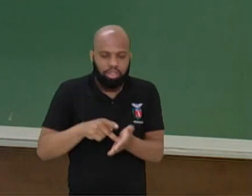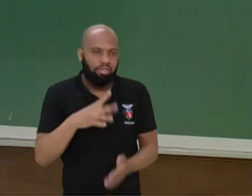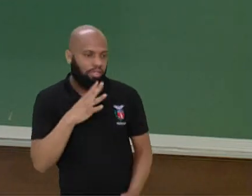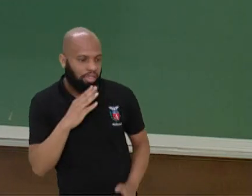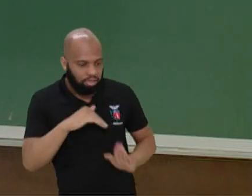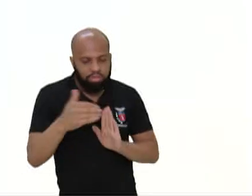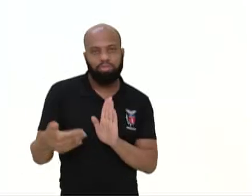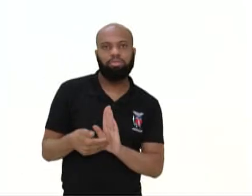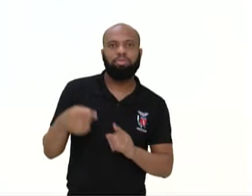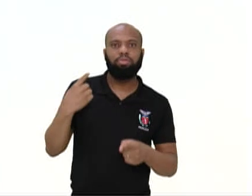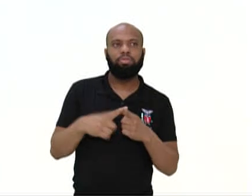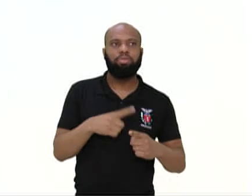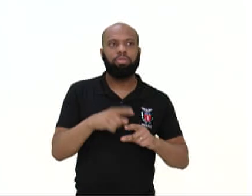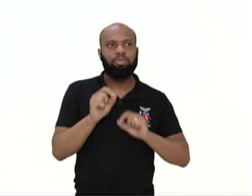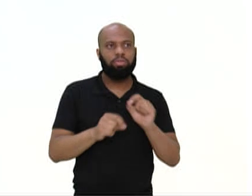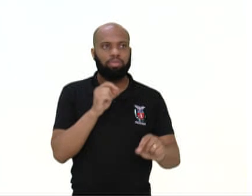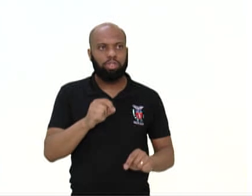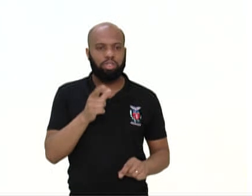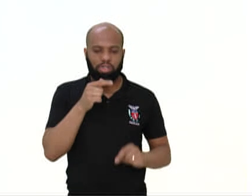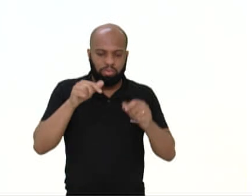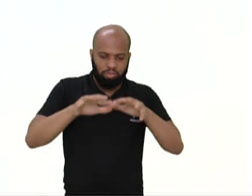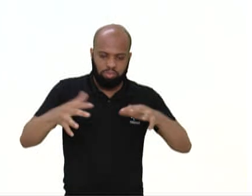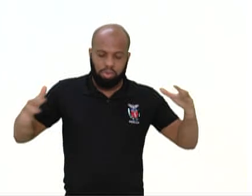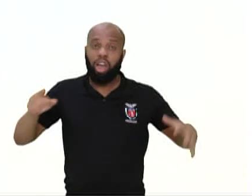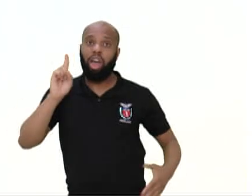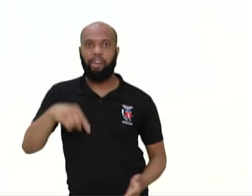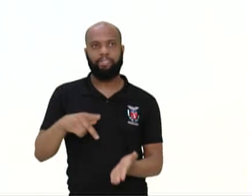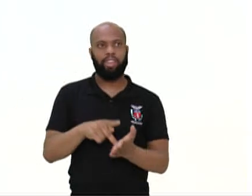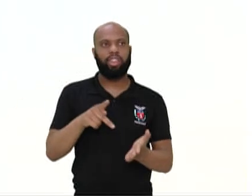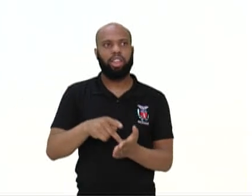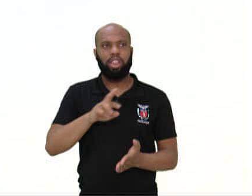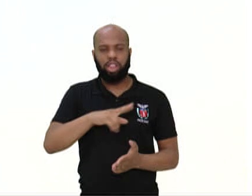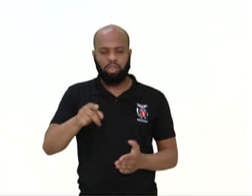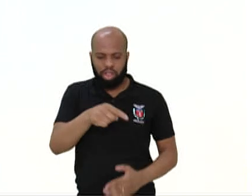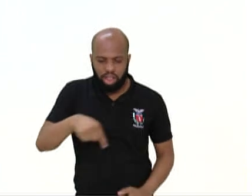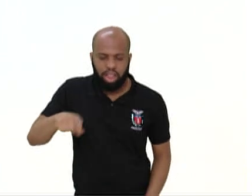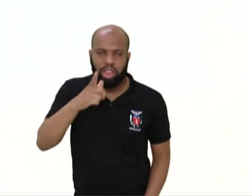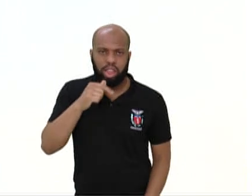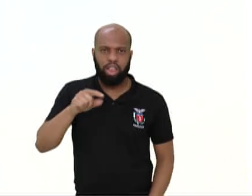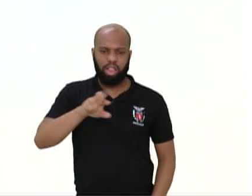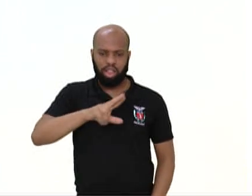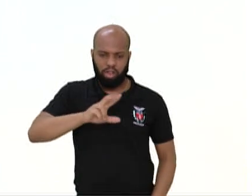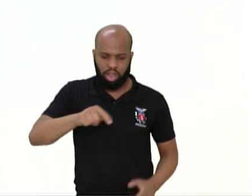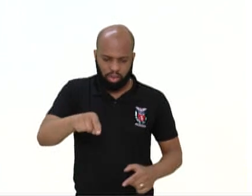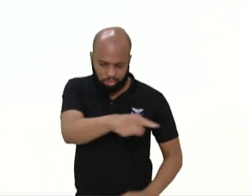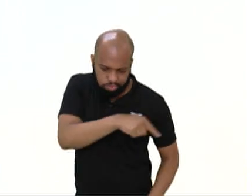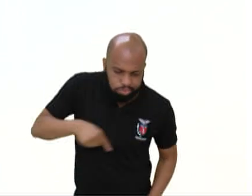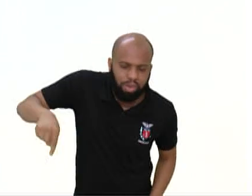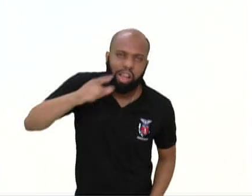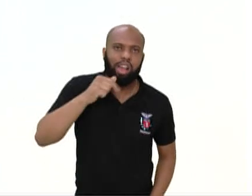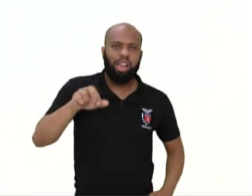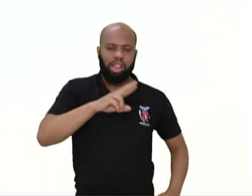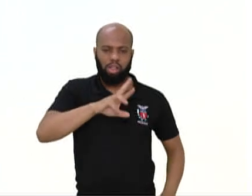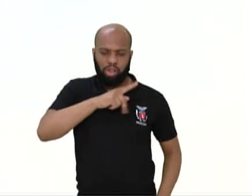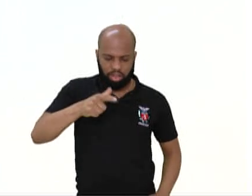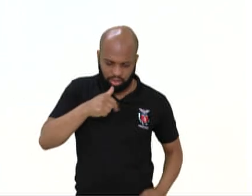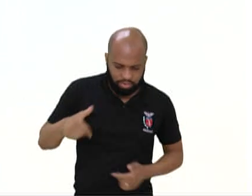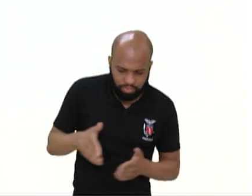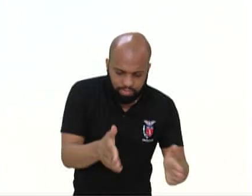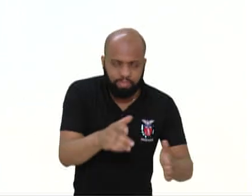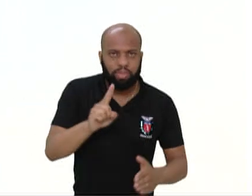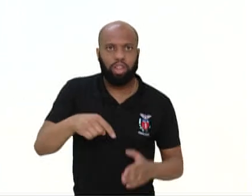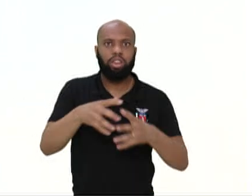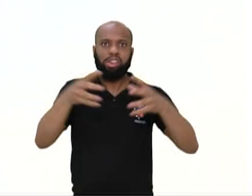O oceano é um oceano sim, não é mais uma pocinha, não é mais uma lagoa, não é mais um lago, eu já consigo ter a dimensão das coisas.